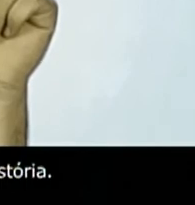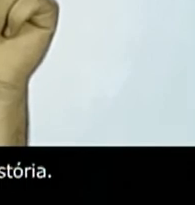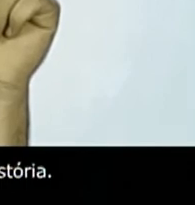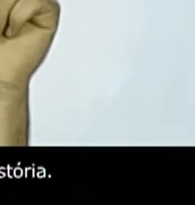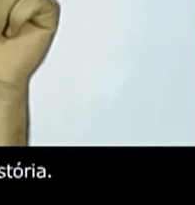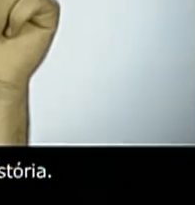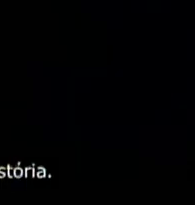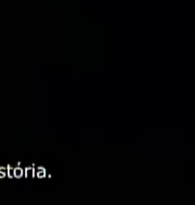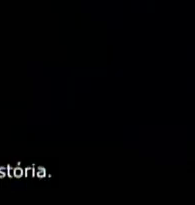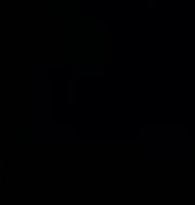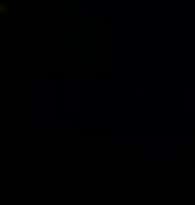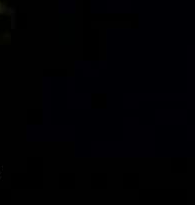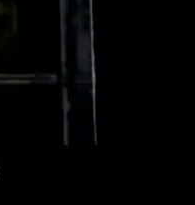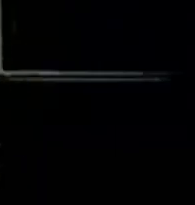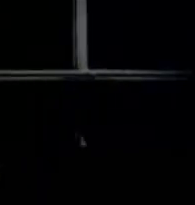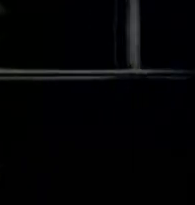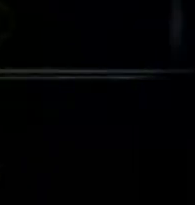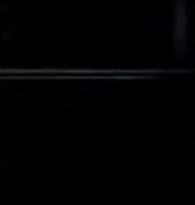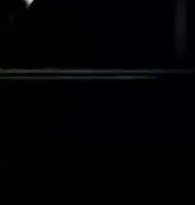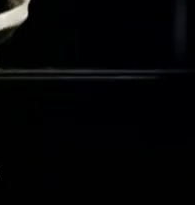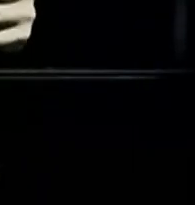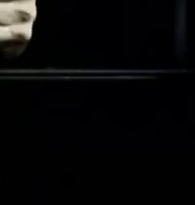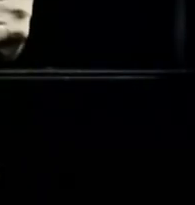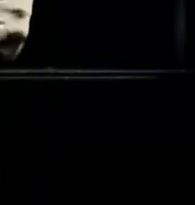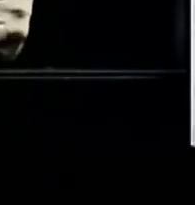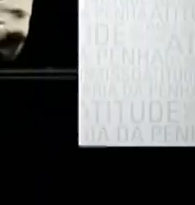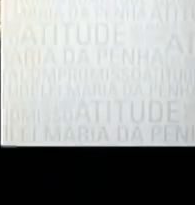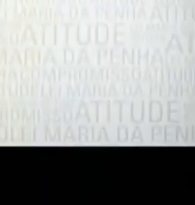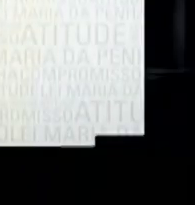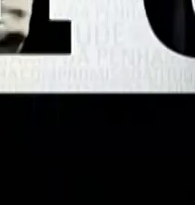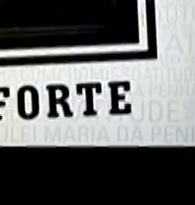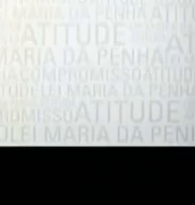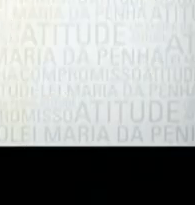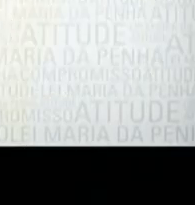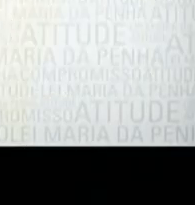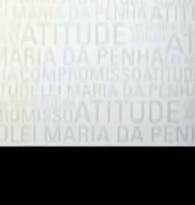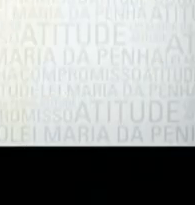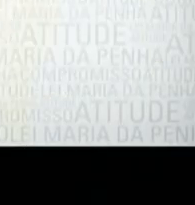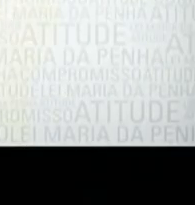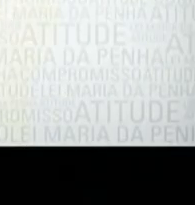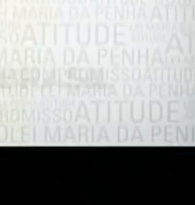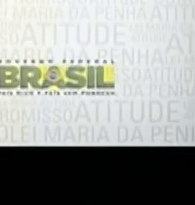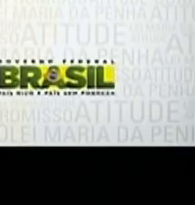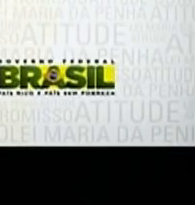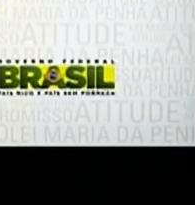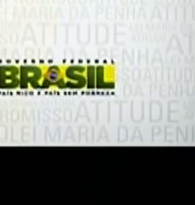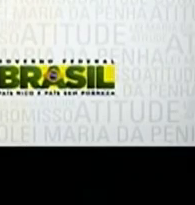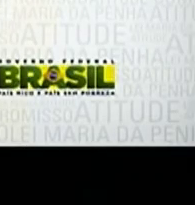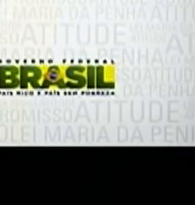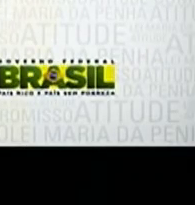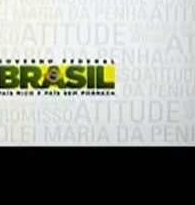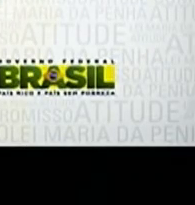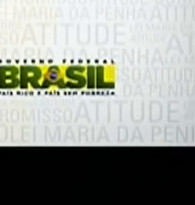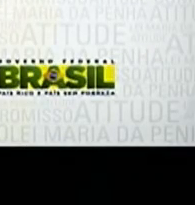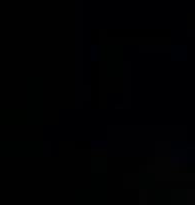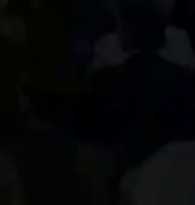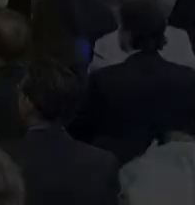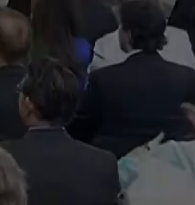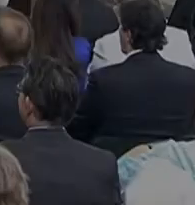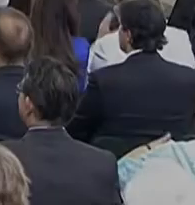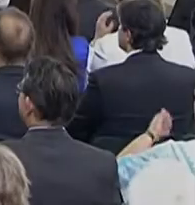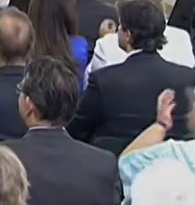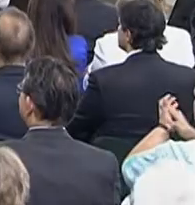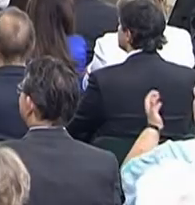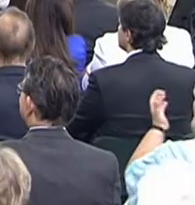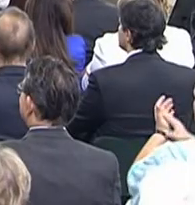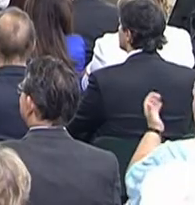mudar essa história violência contra mulher a lei é mais forte governo federal